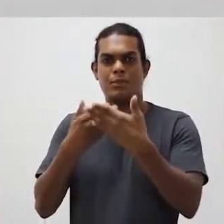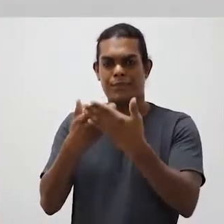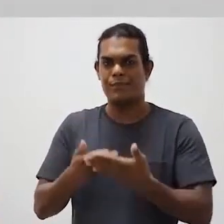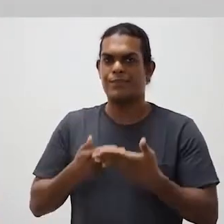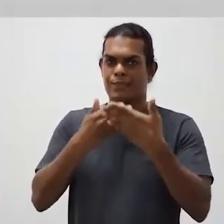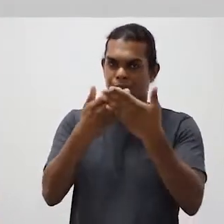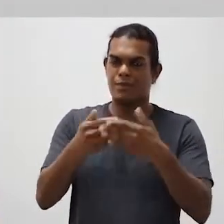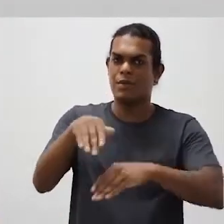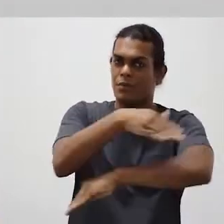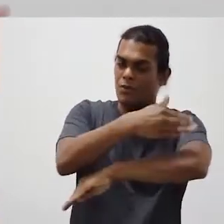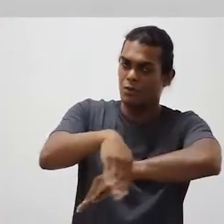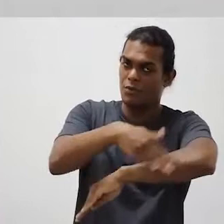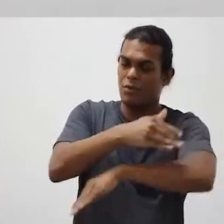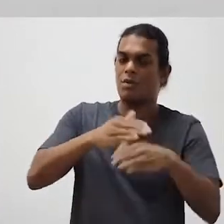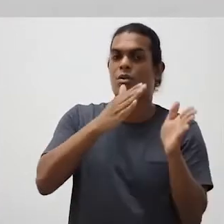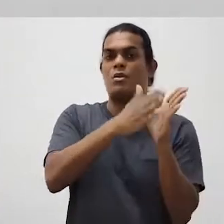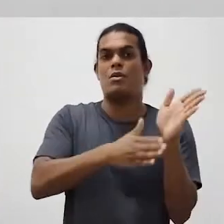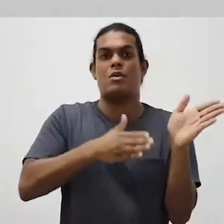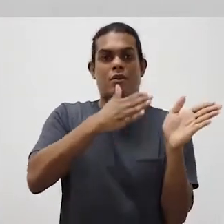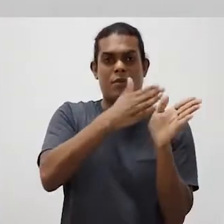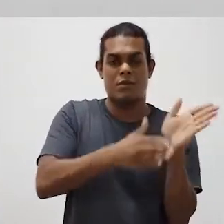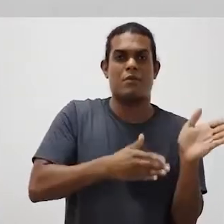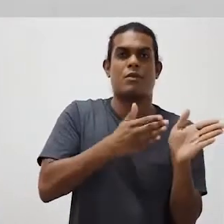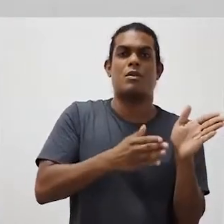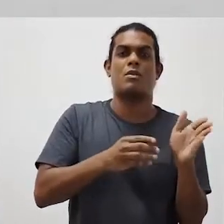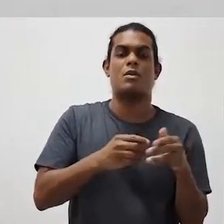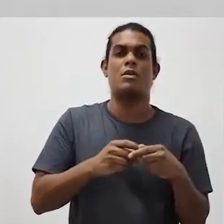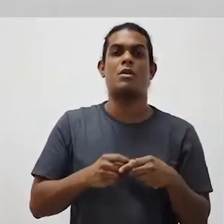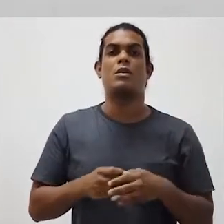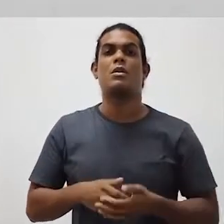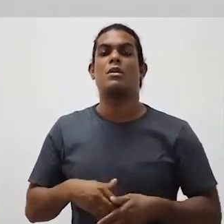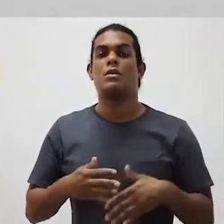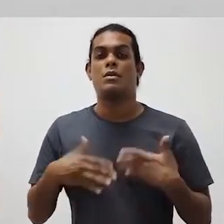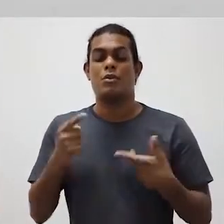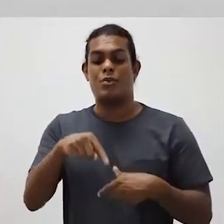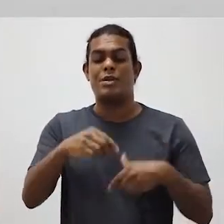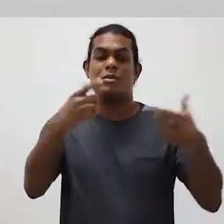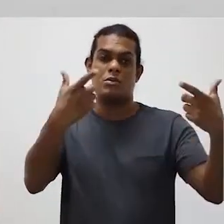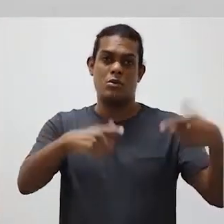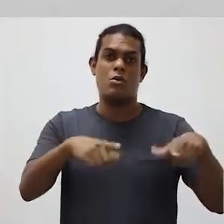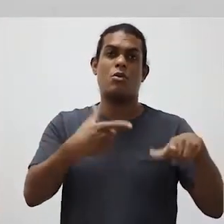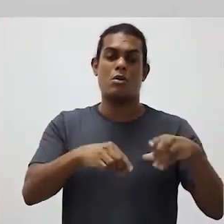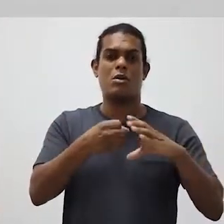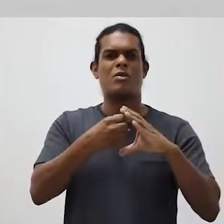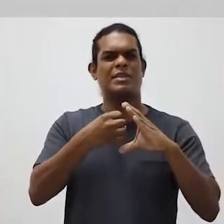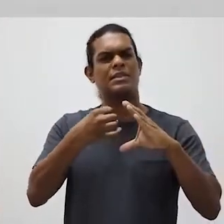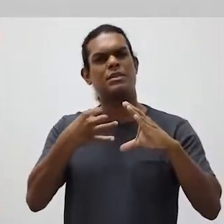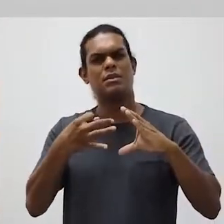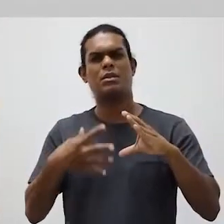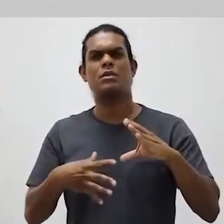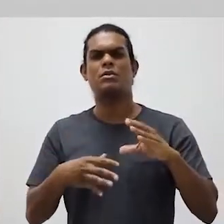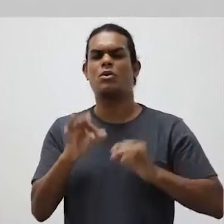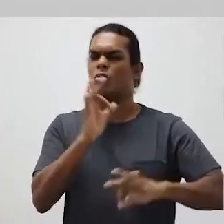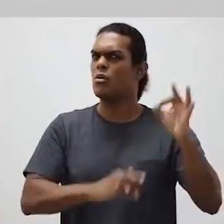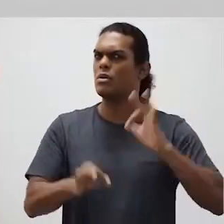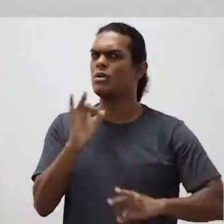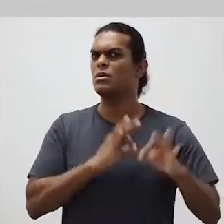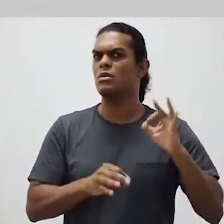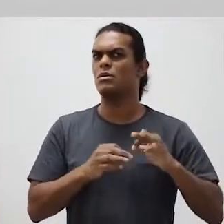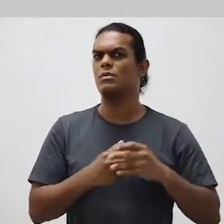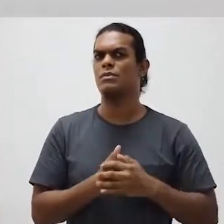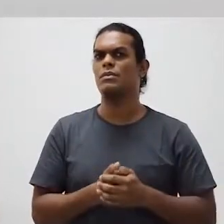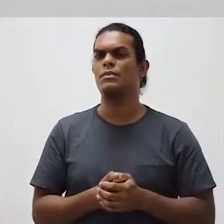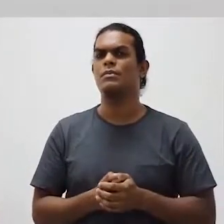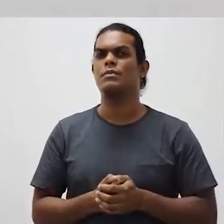modal rodoviário. Então essa estrutura é o que me caracteriza se um terminal ele tem uma